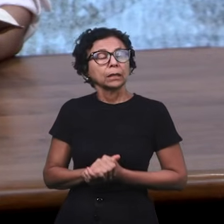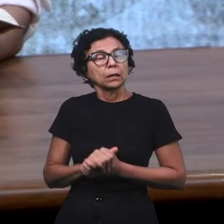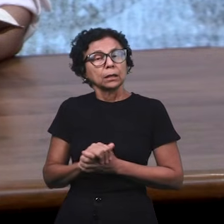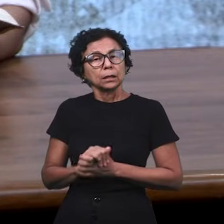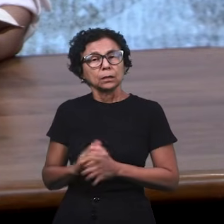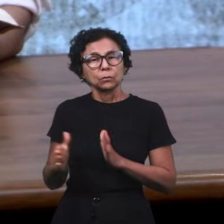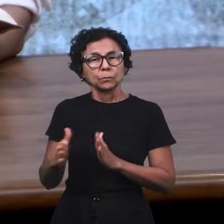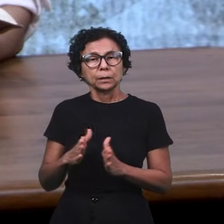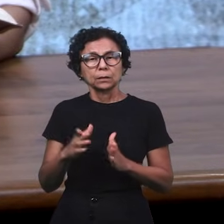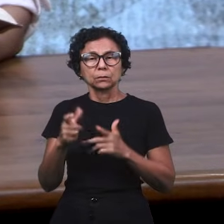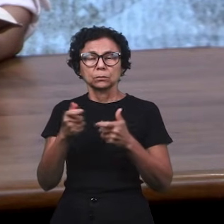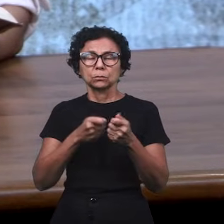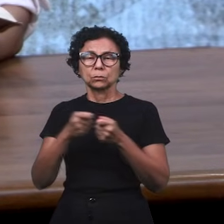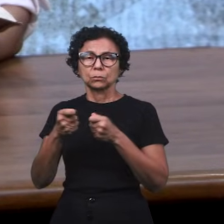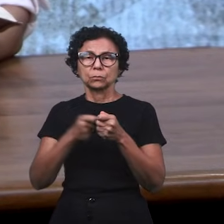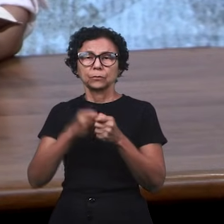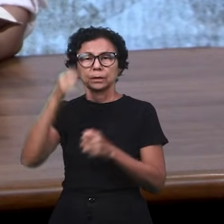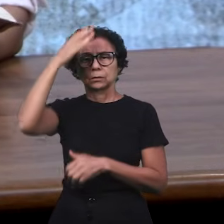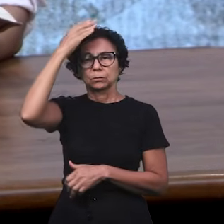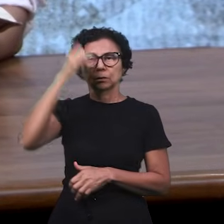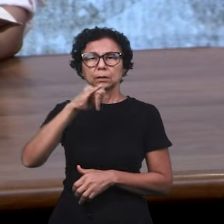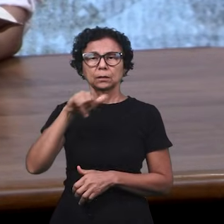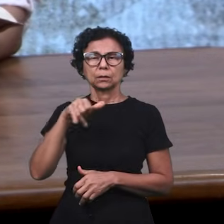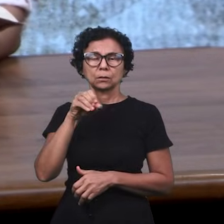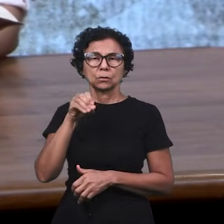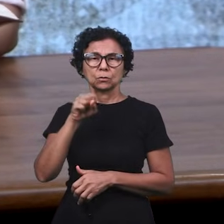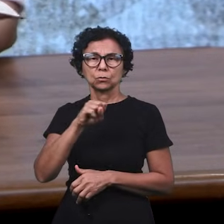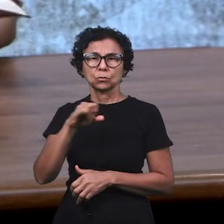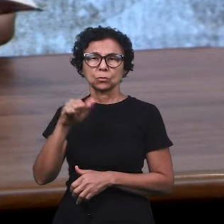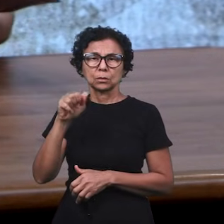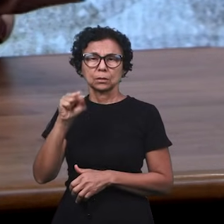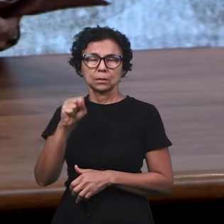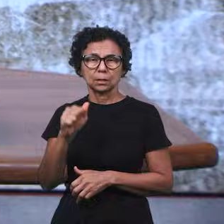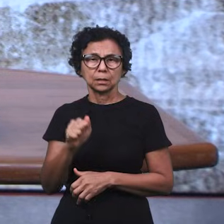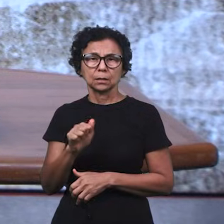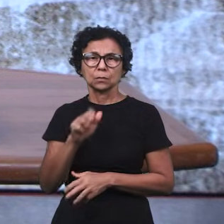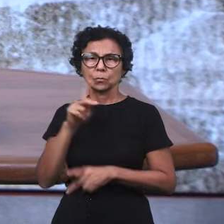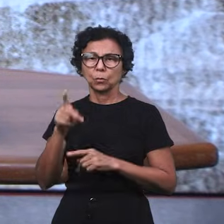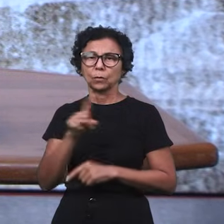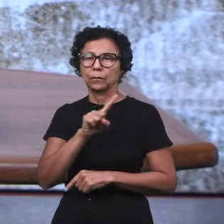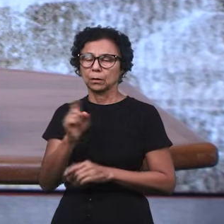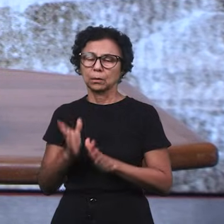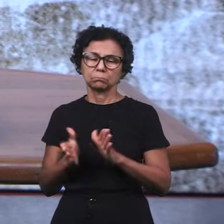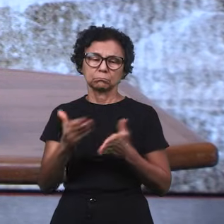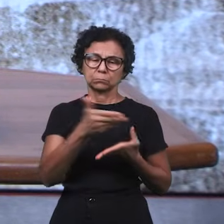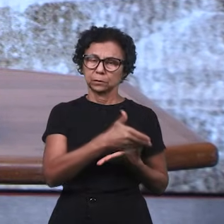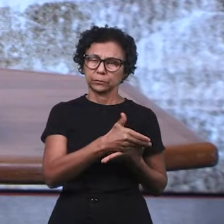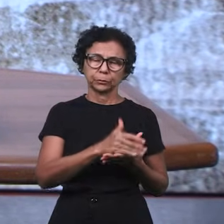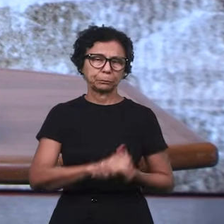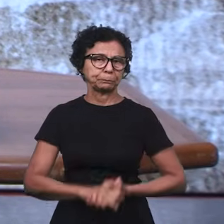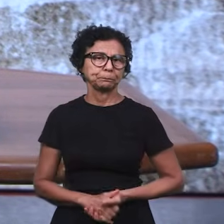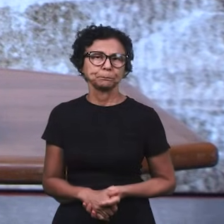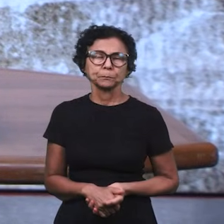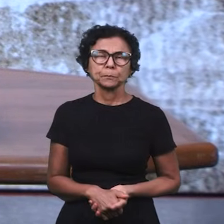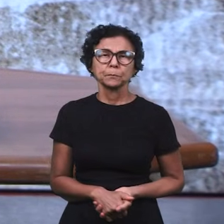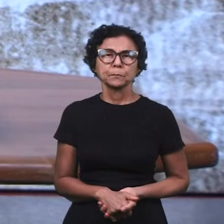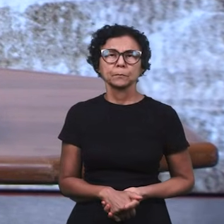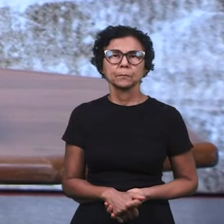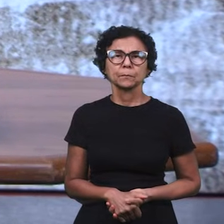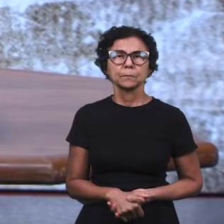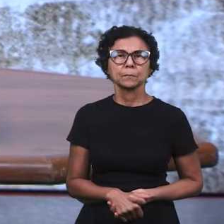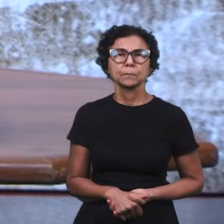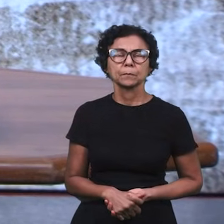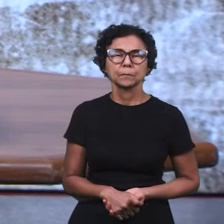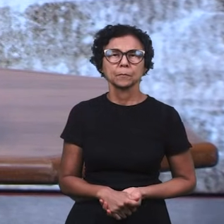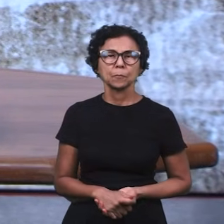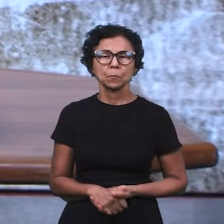o Senhor, Deus de seus pais. Amém, irmãos? Terminamos então a leitura do